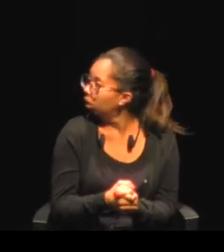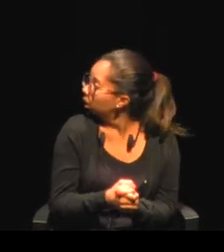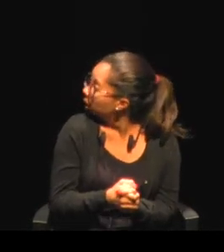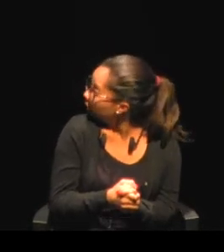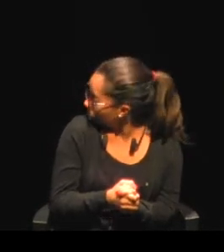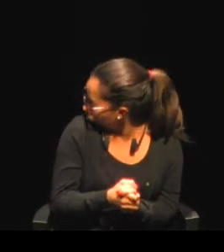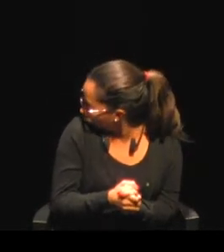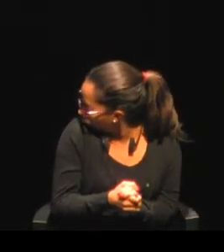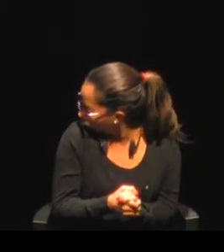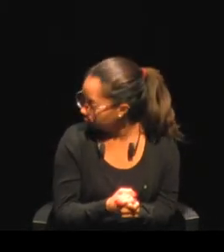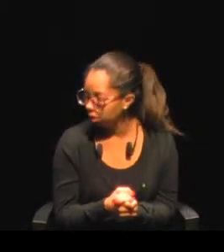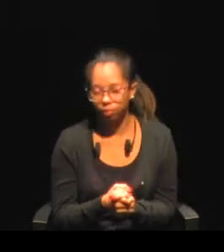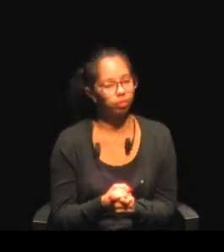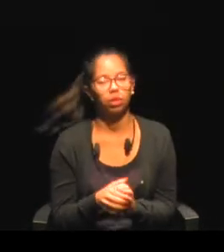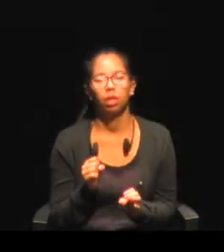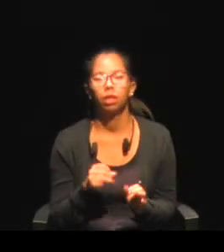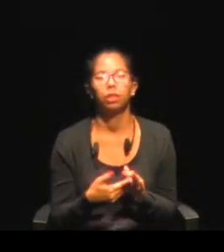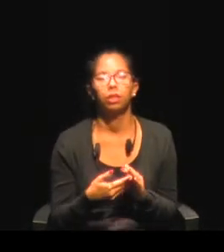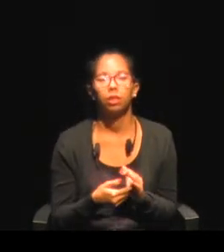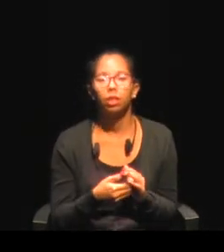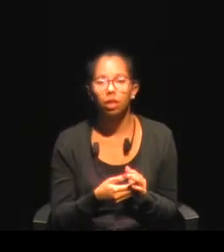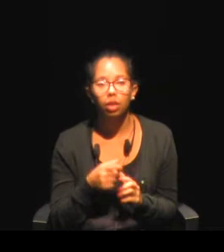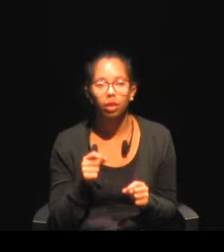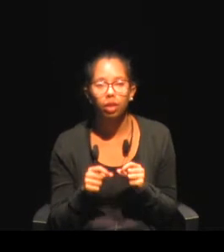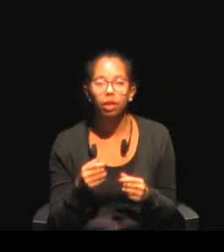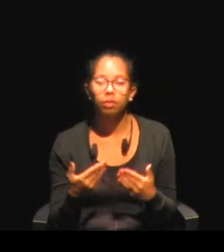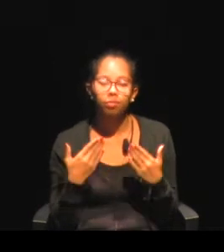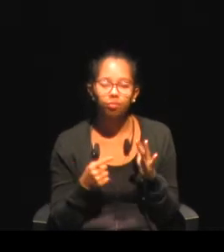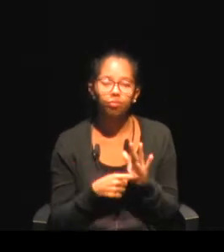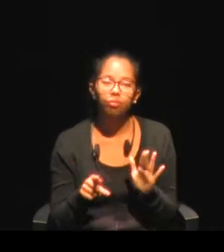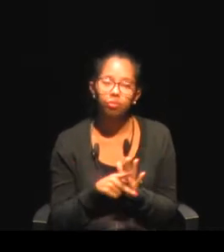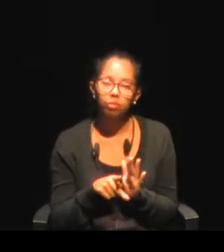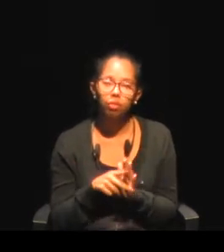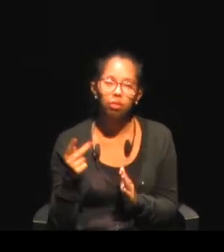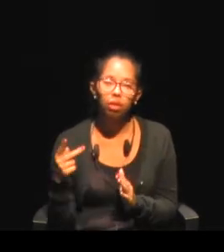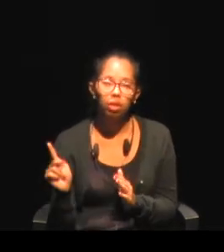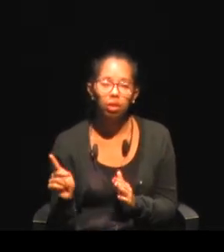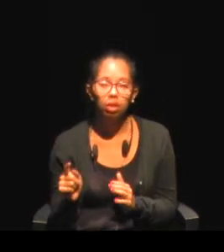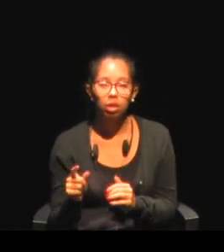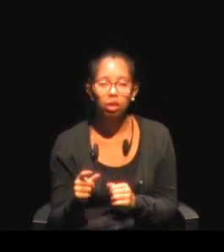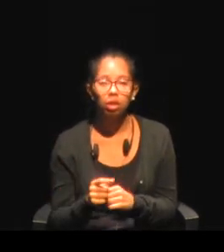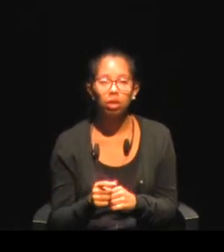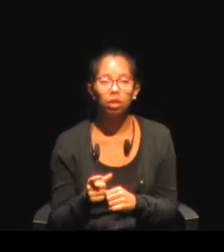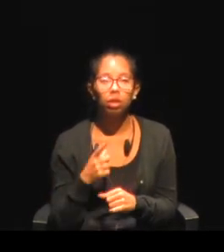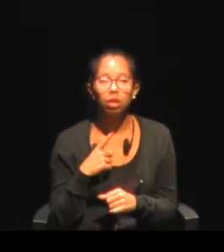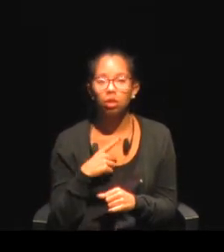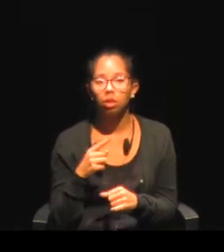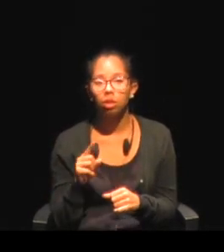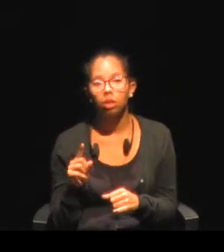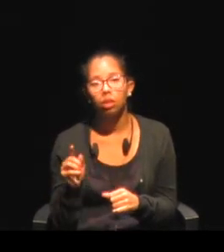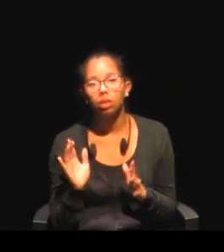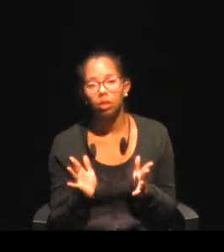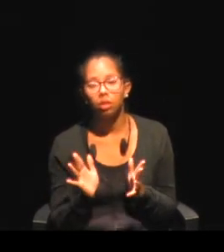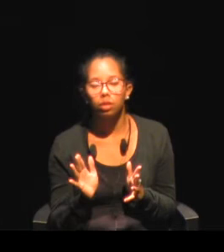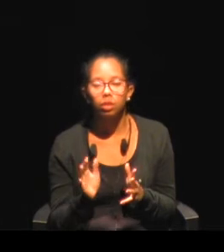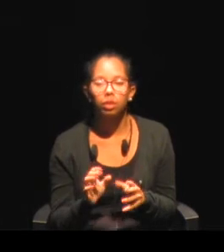afetar muito essa característica dele, inclusive como símbolo, como uma ruína, né? Como tem mato crescendo em cima, uma parte dele já